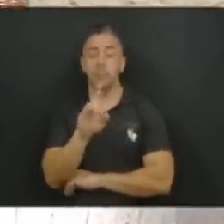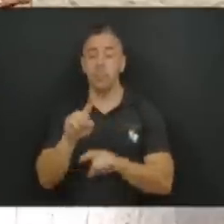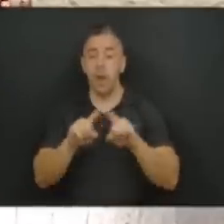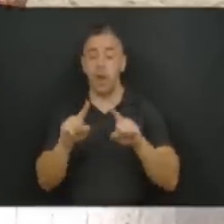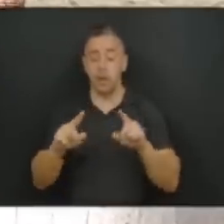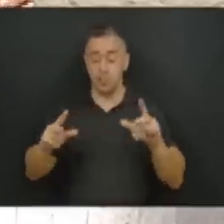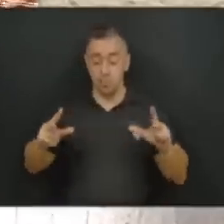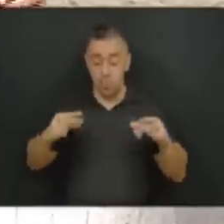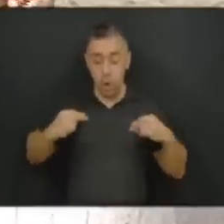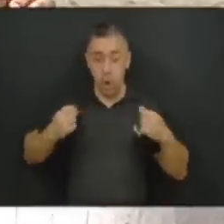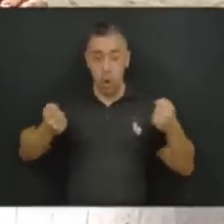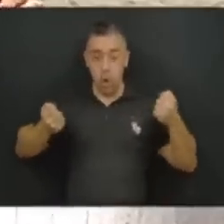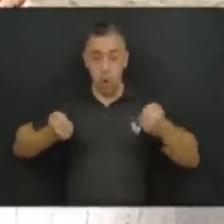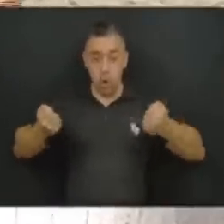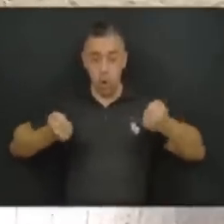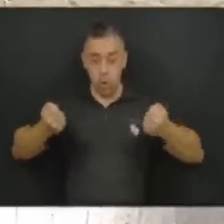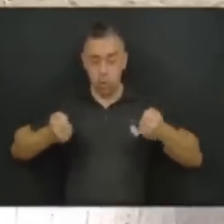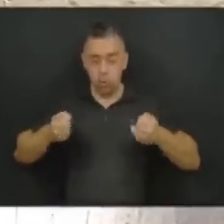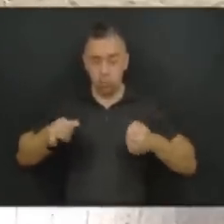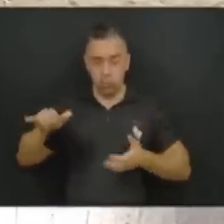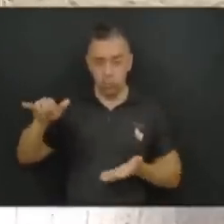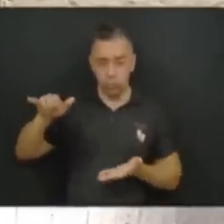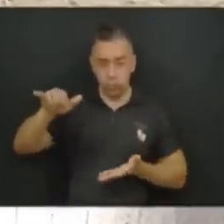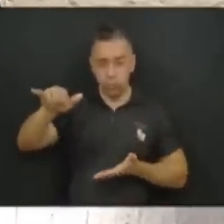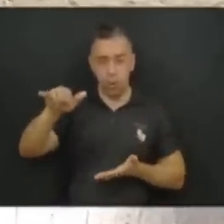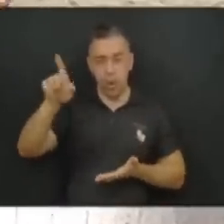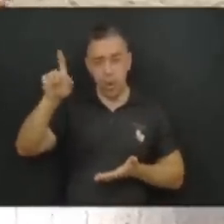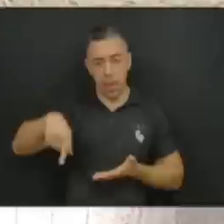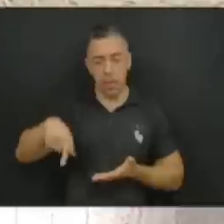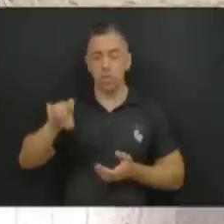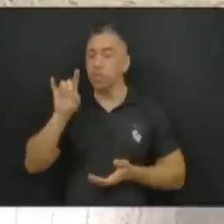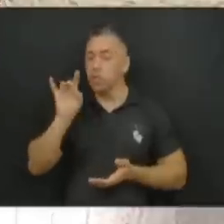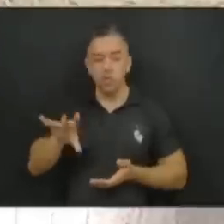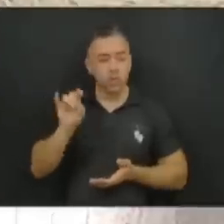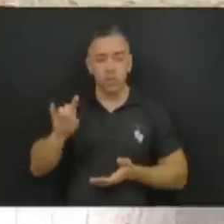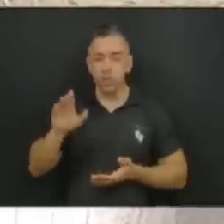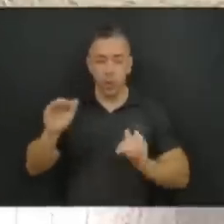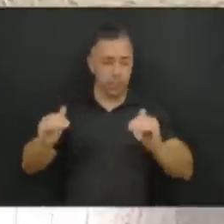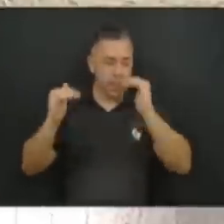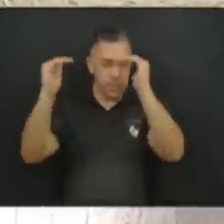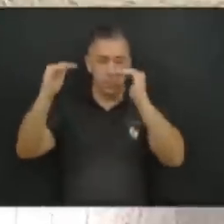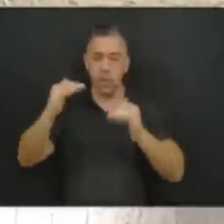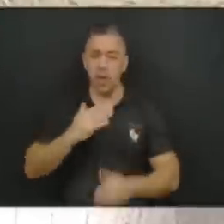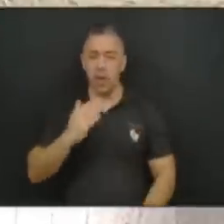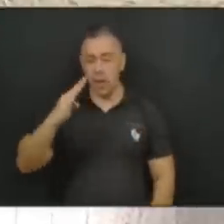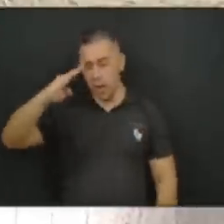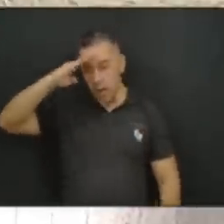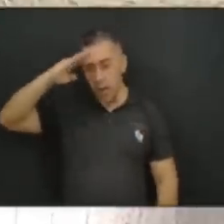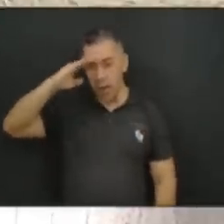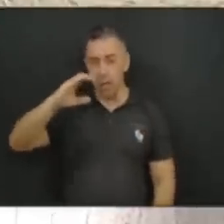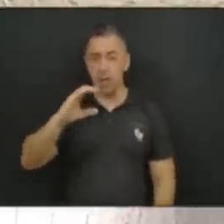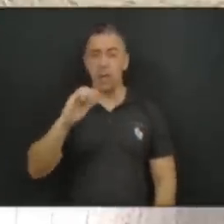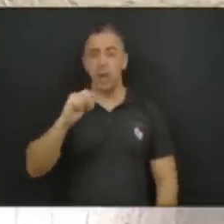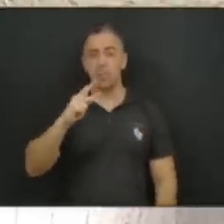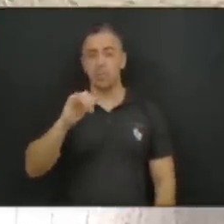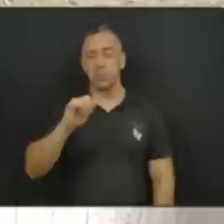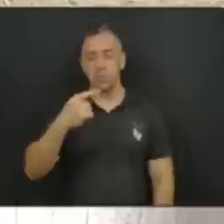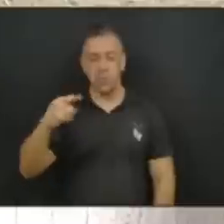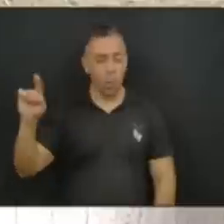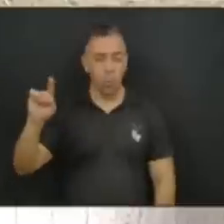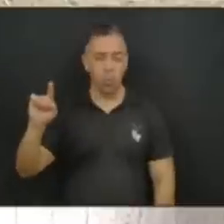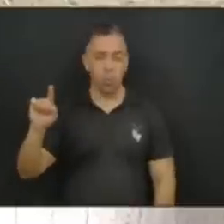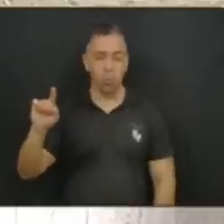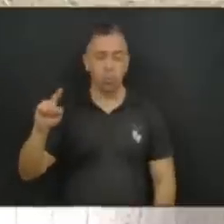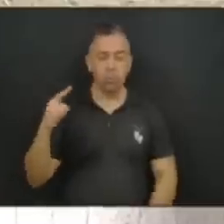a militares daquele país é somente de Capitão para cima um simples